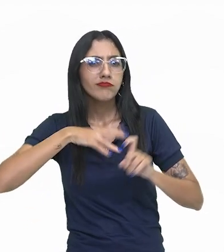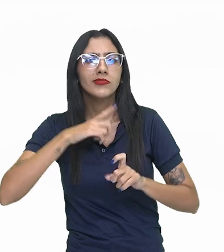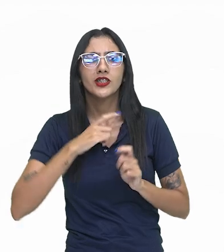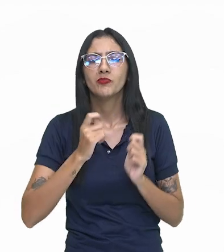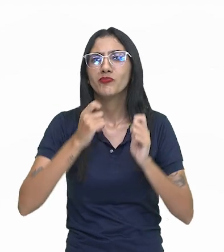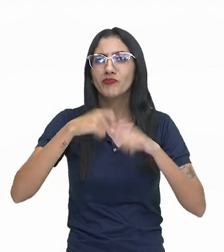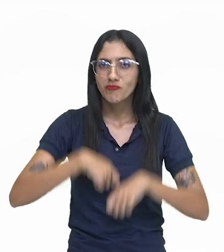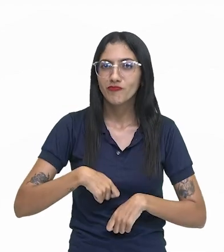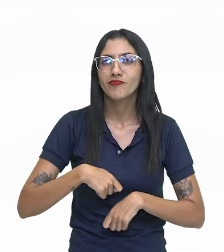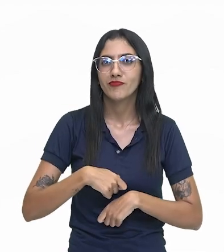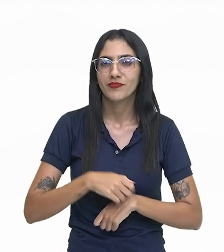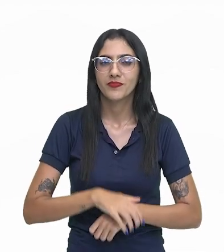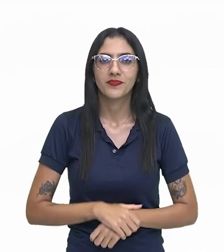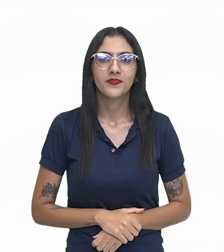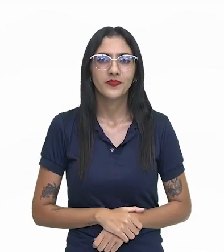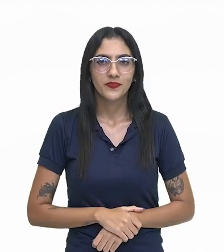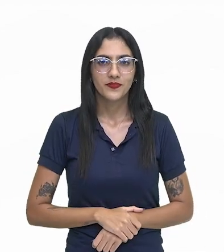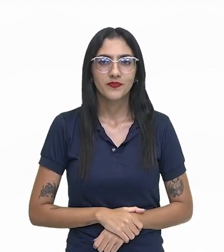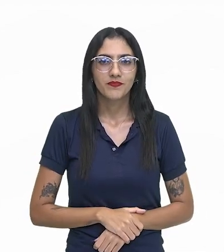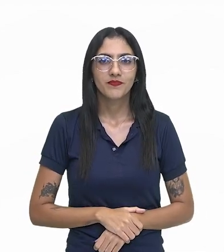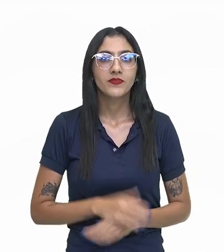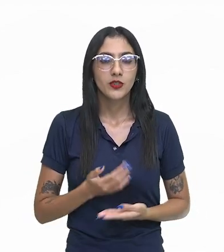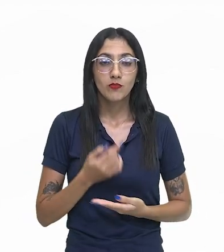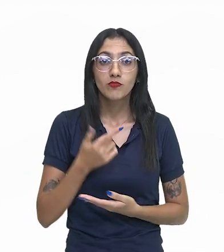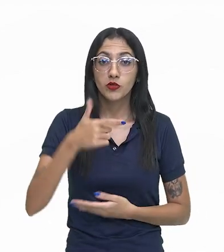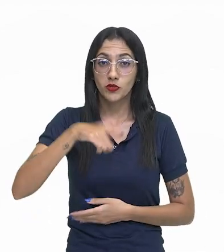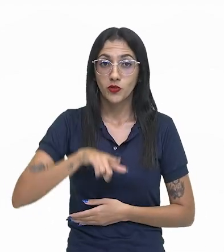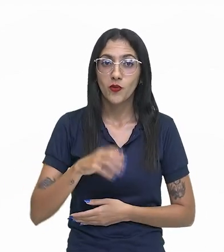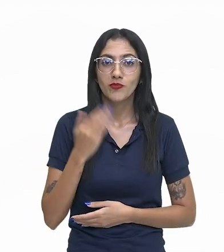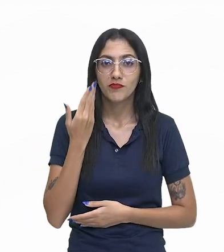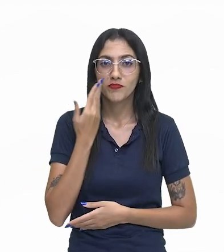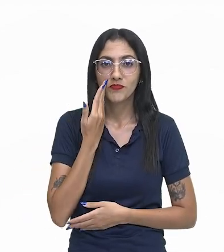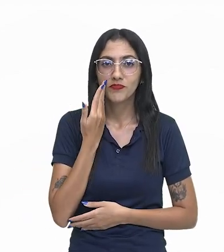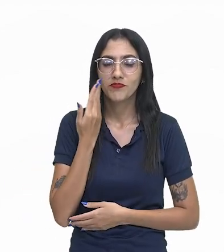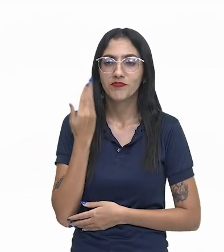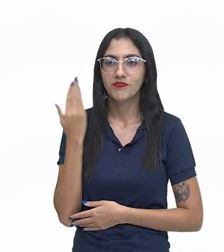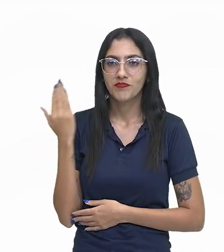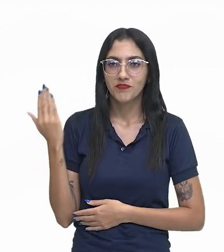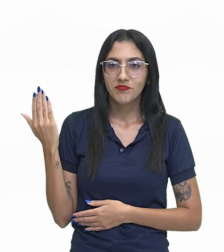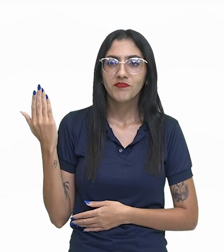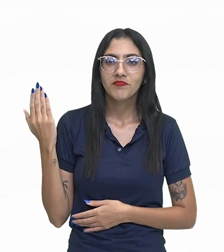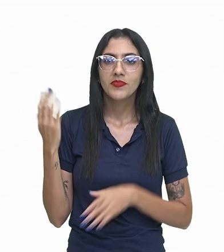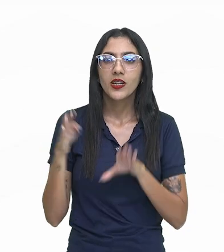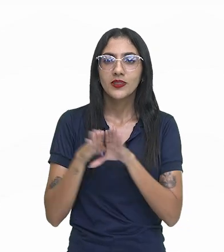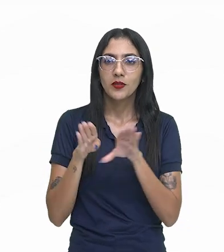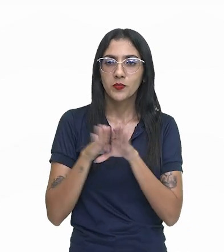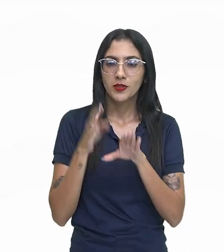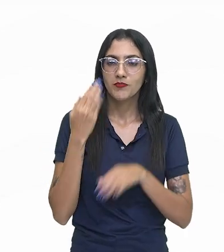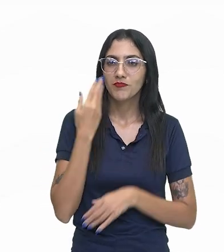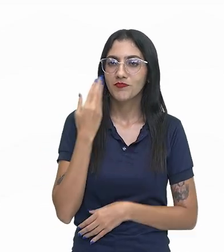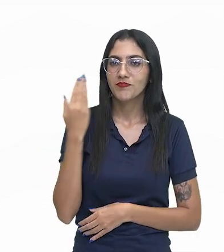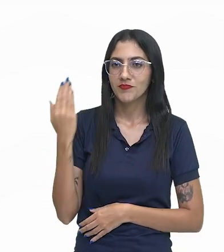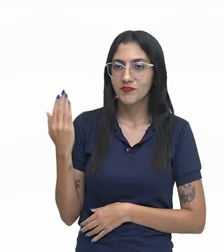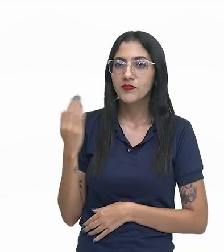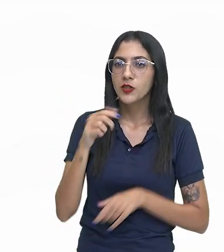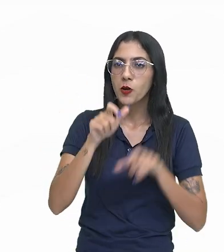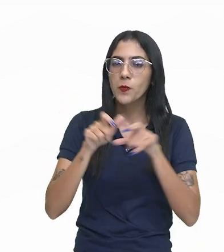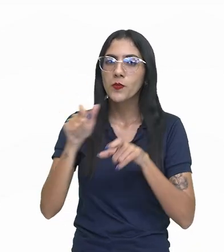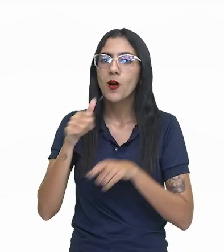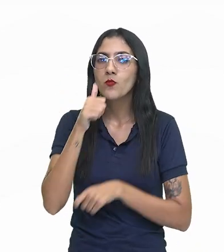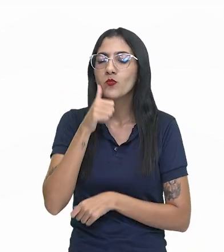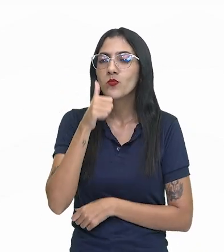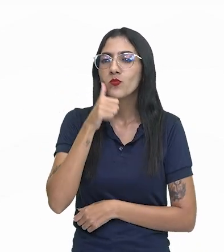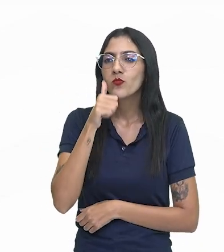e imaginar. Aí a gente tem mais uma imagem de uma obra de Eugène Delacroix, que são As Mulheres de